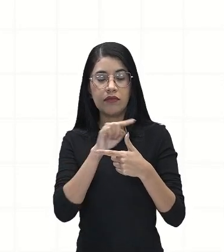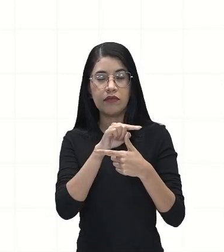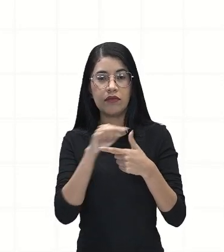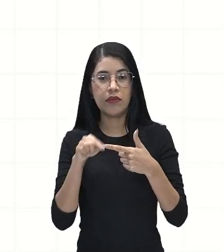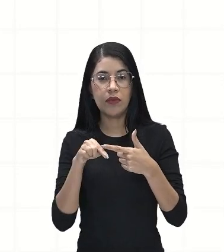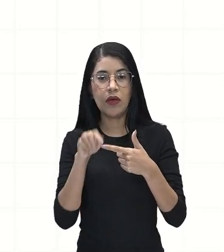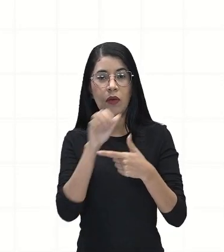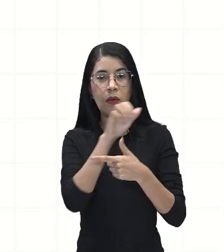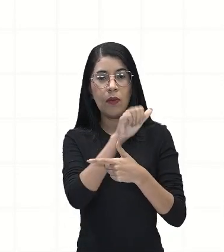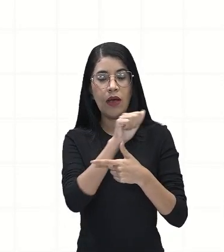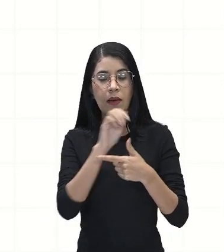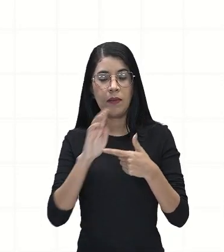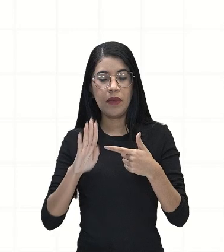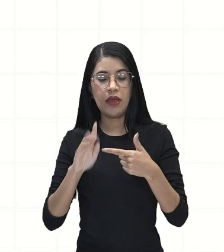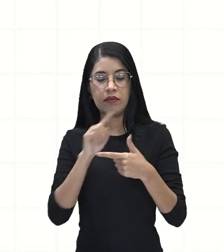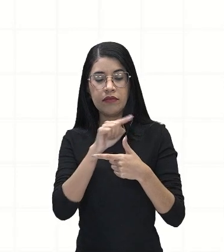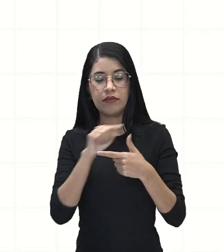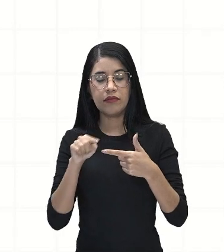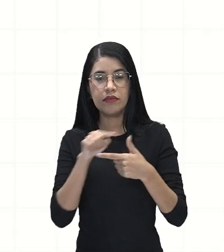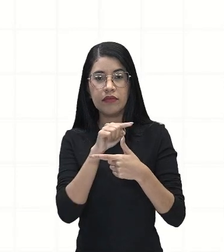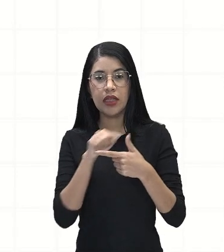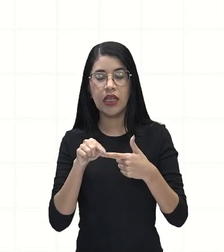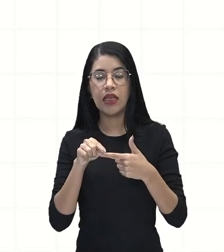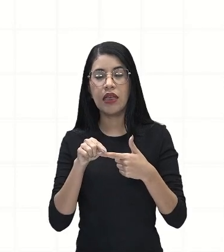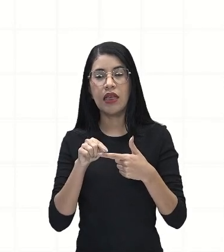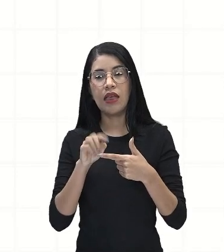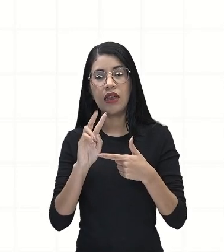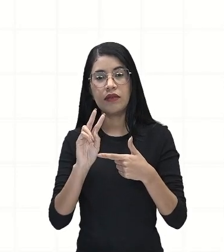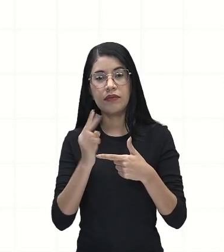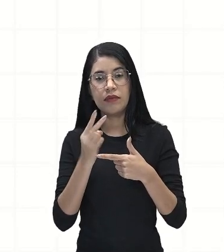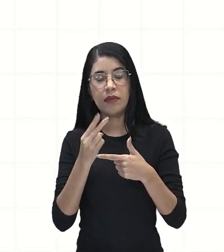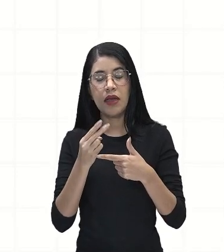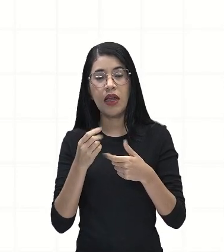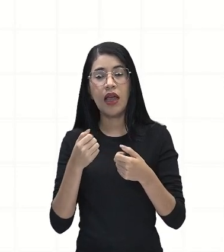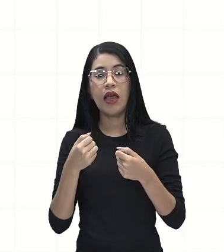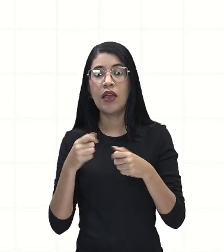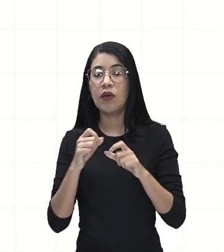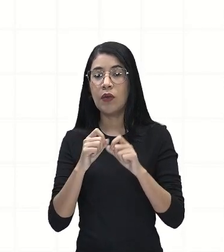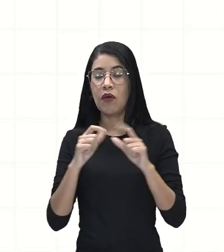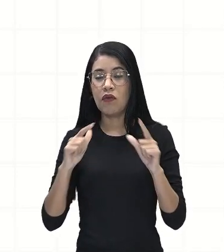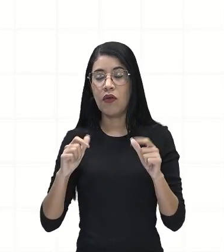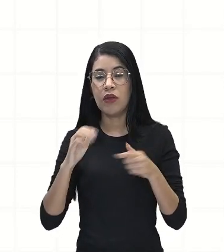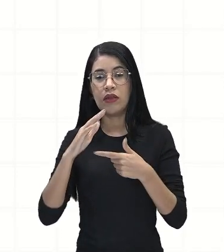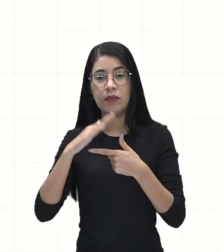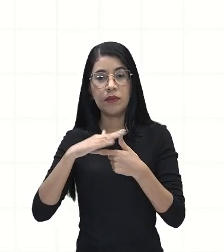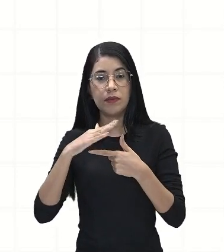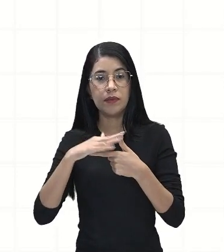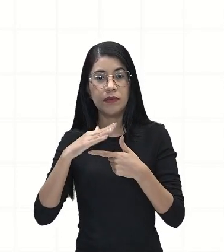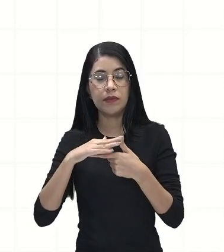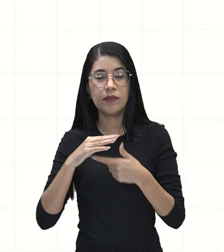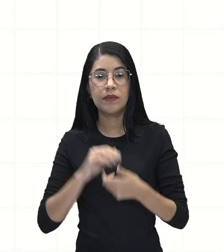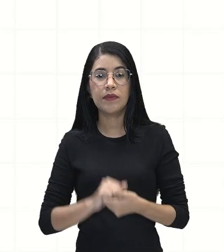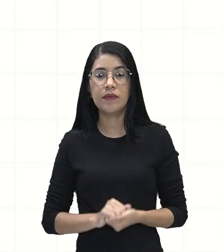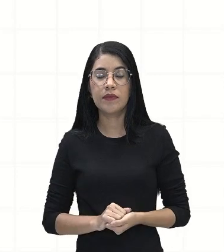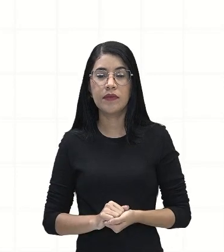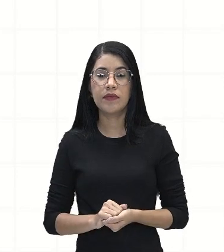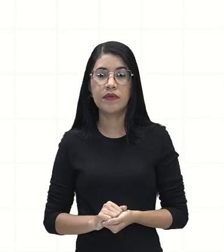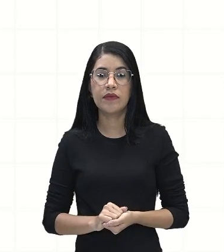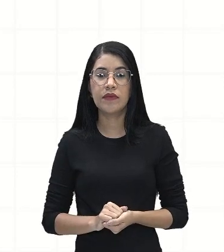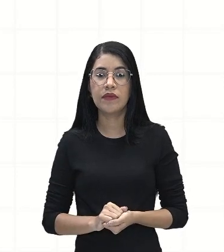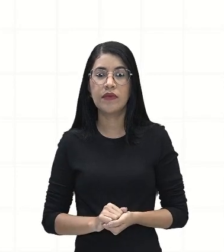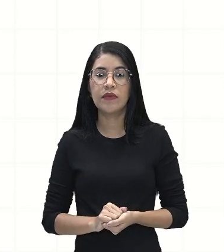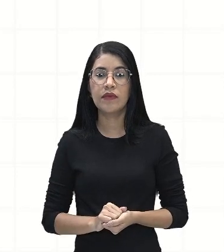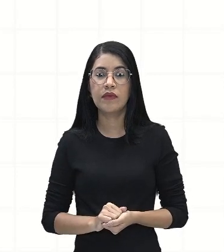Hipotenusa. Então, o que eu preciso fazer? Usar o teorema de Pitágoras. O teorema de Pitágoras, ele